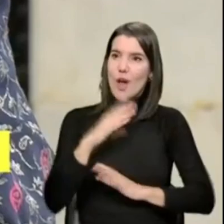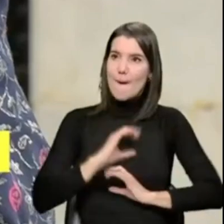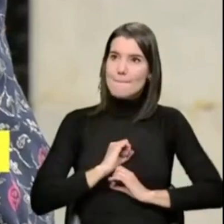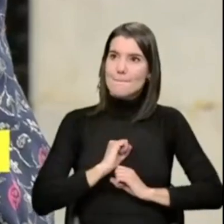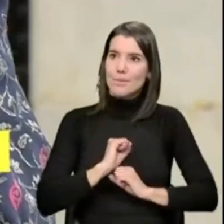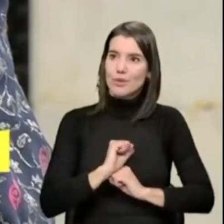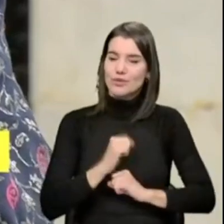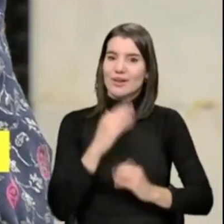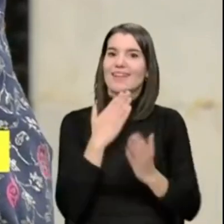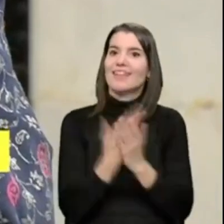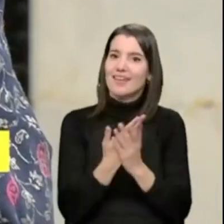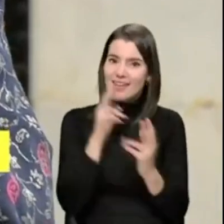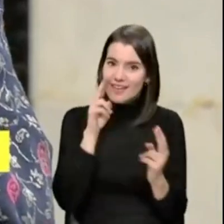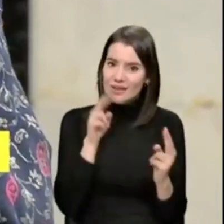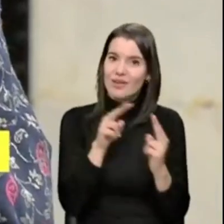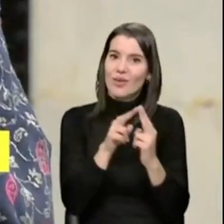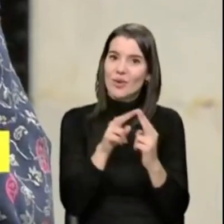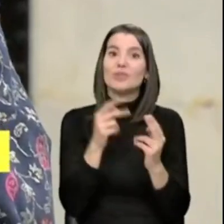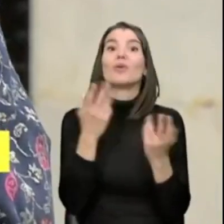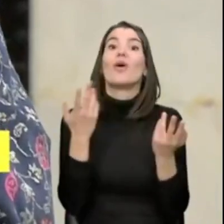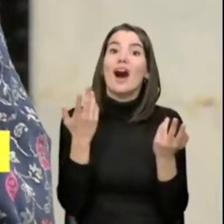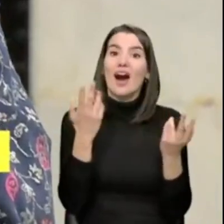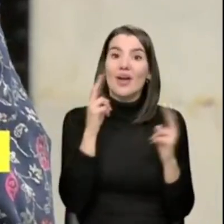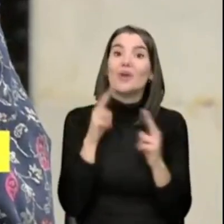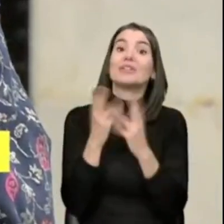ao encontro de alguém que é Deus